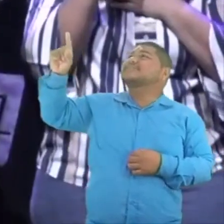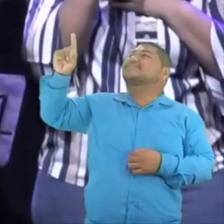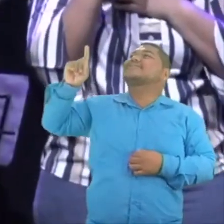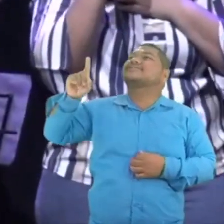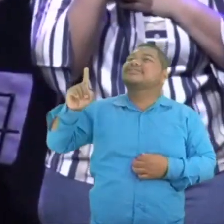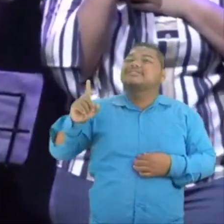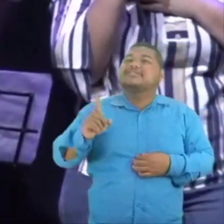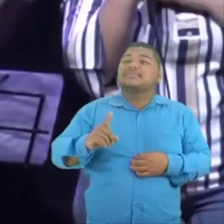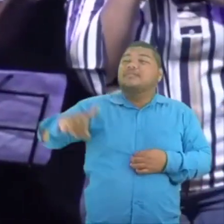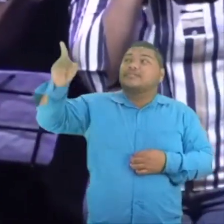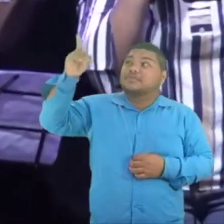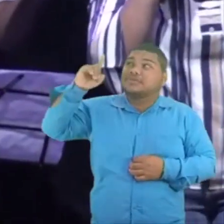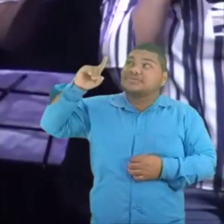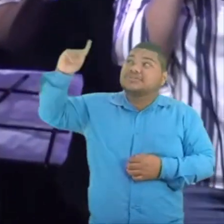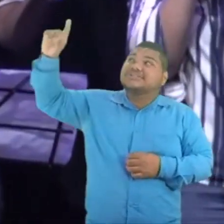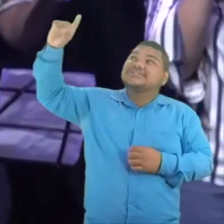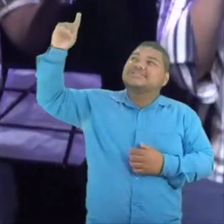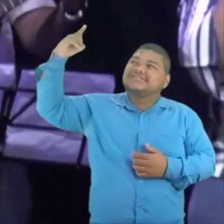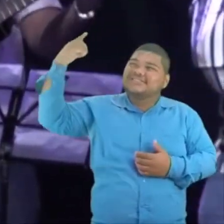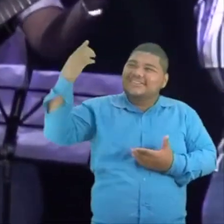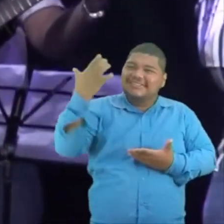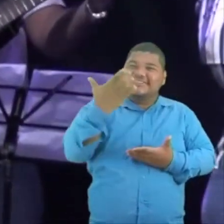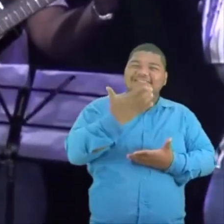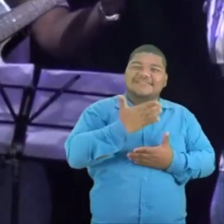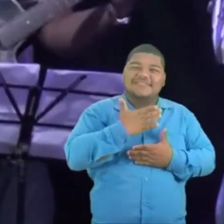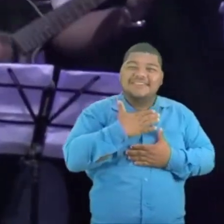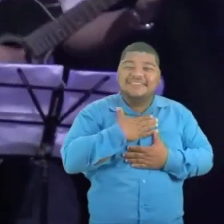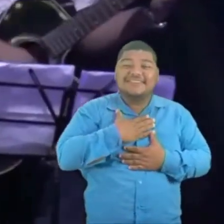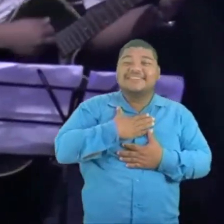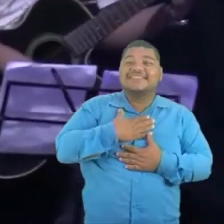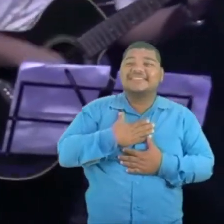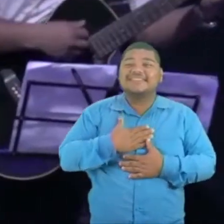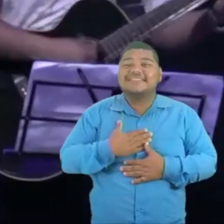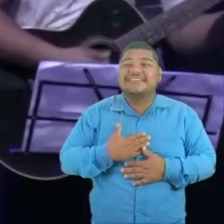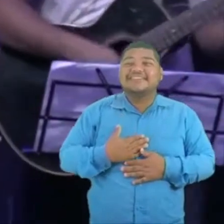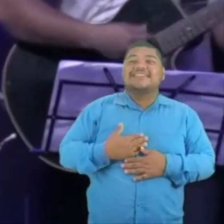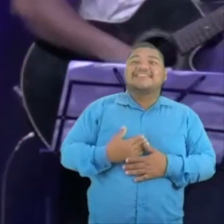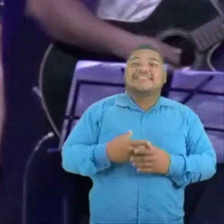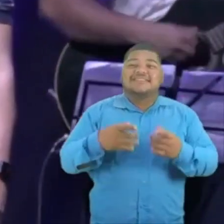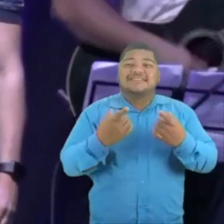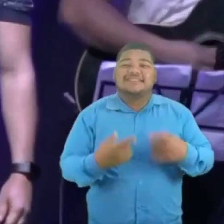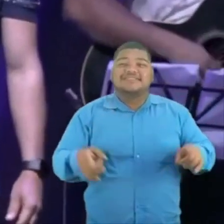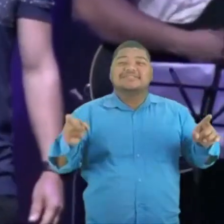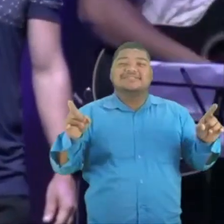teu e tu és